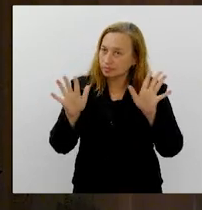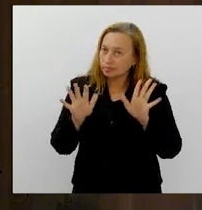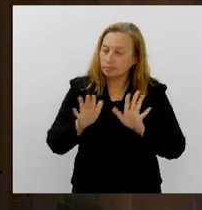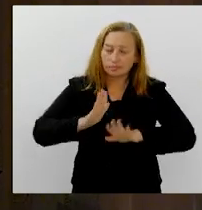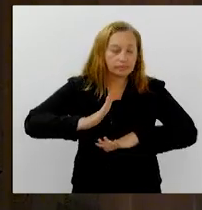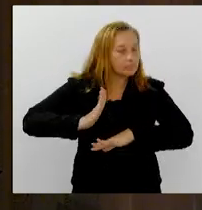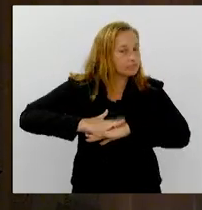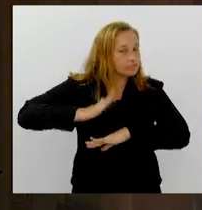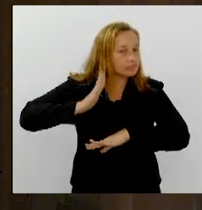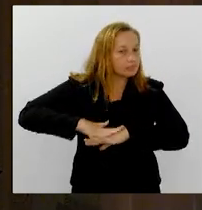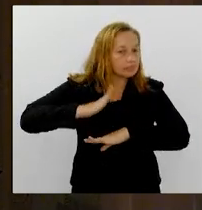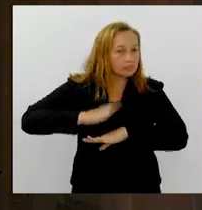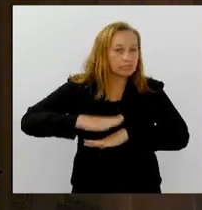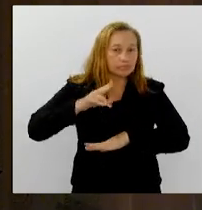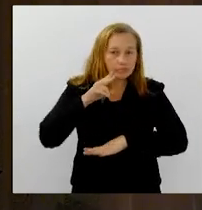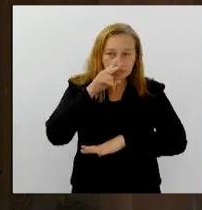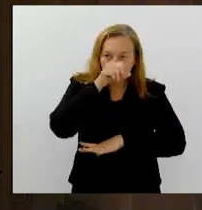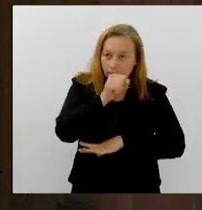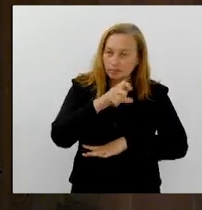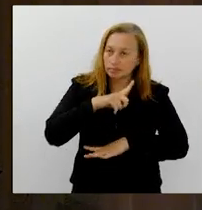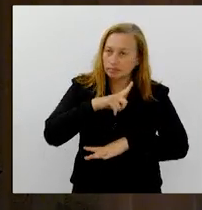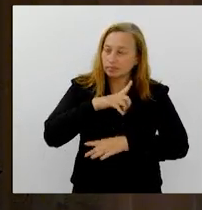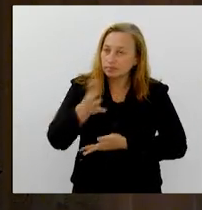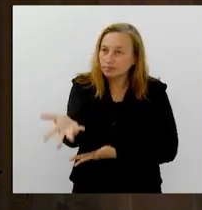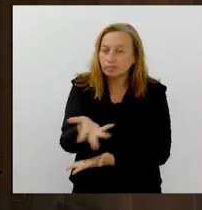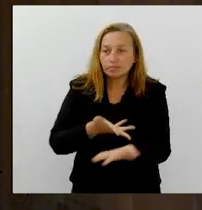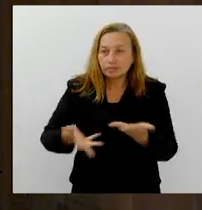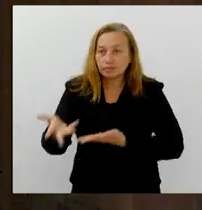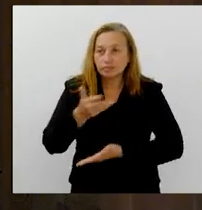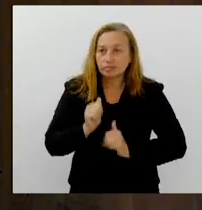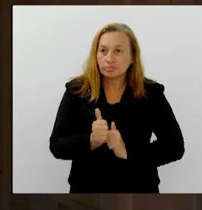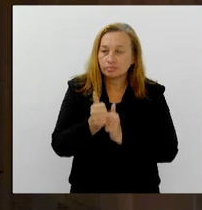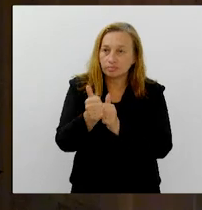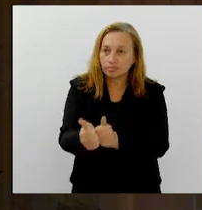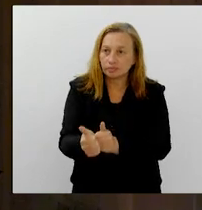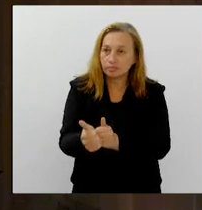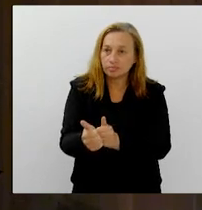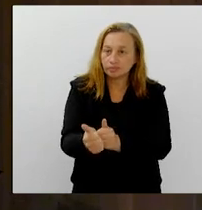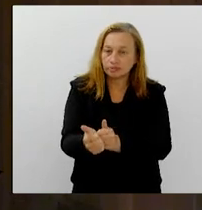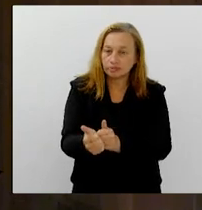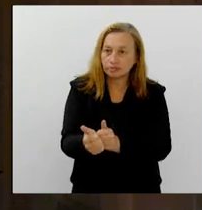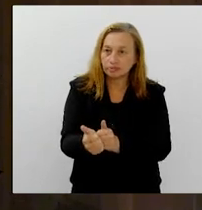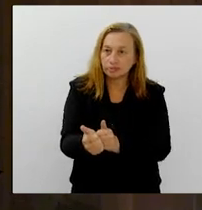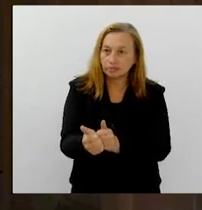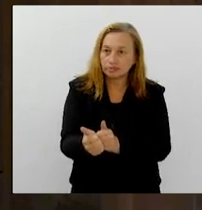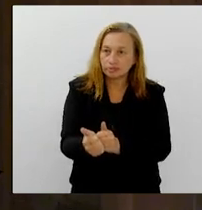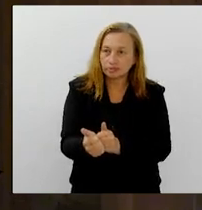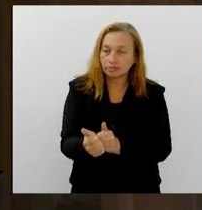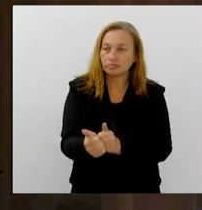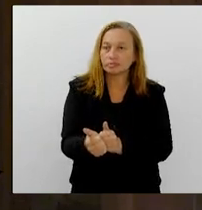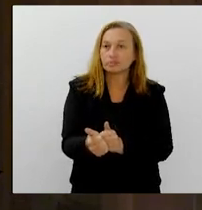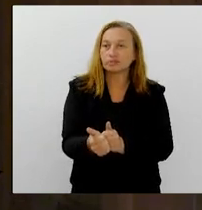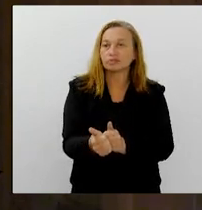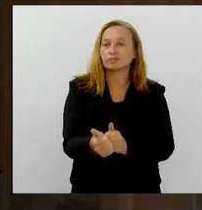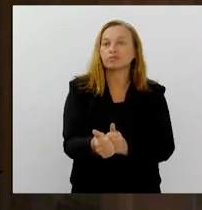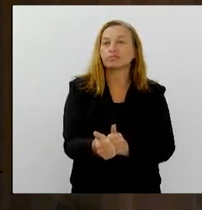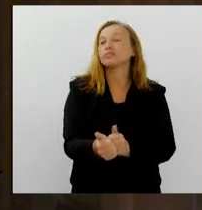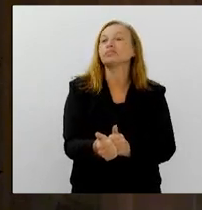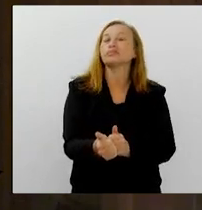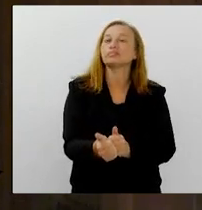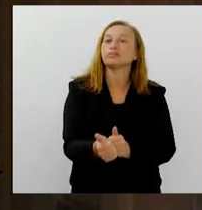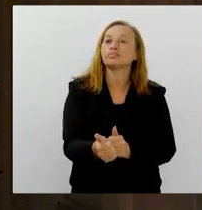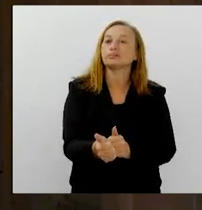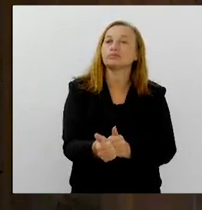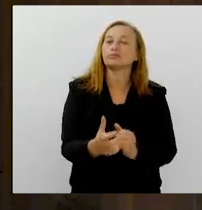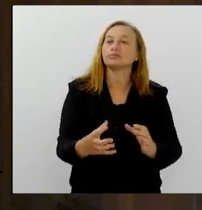mais fortaleçam a participação de segmentos historicamente marginalizados. Foi com este compromisso que